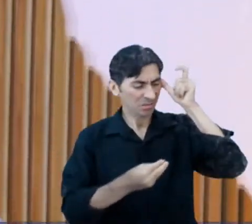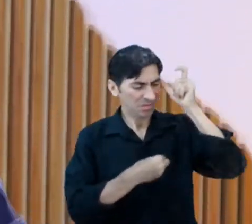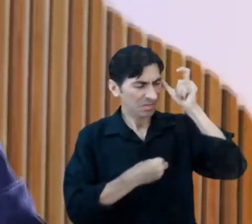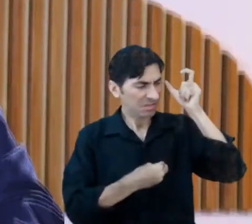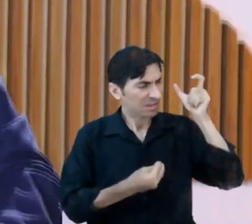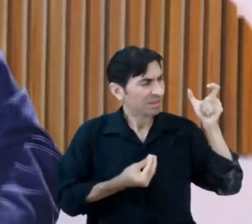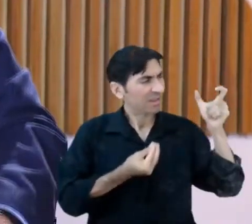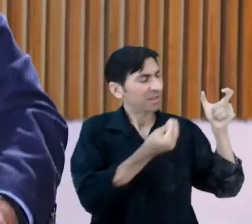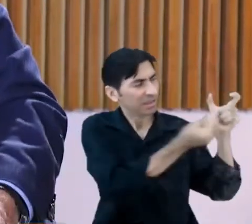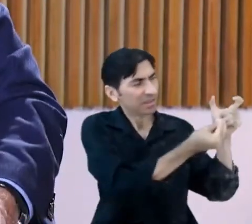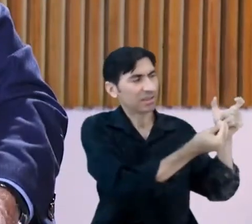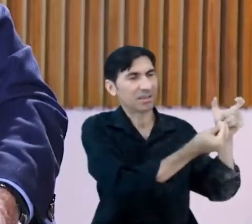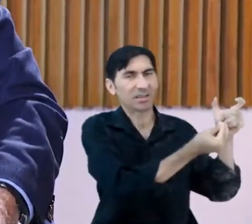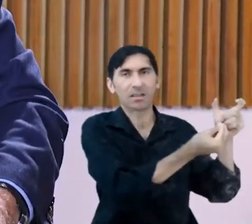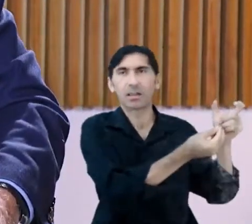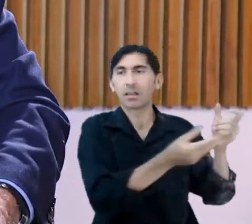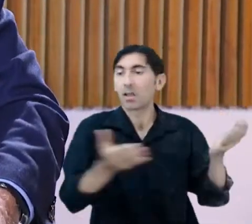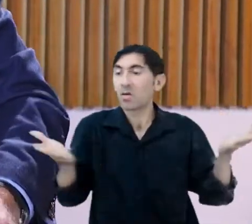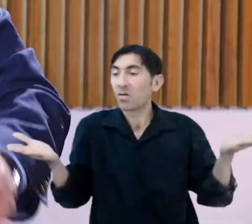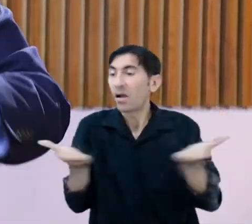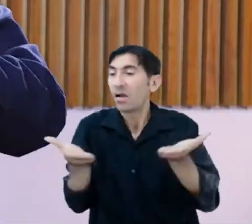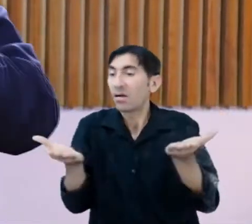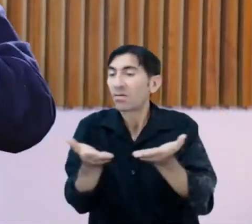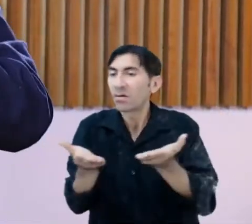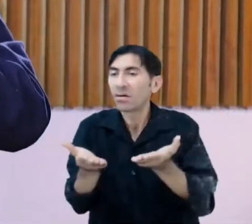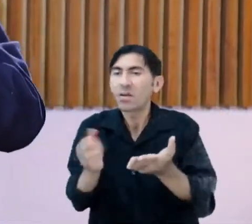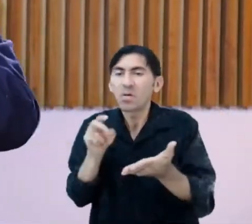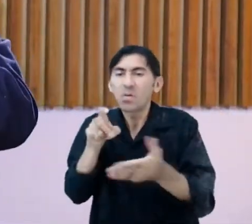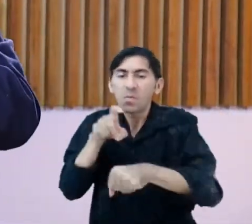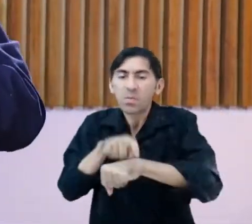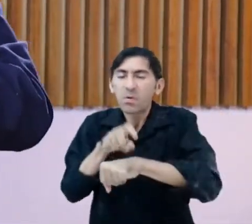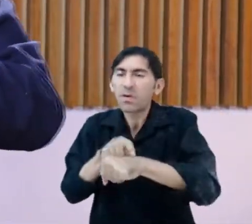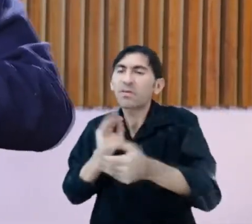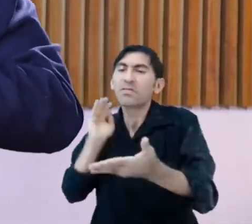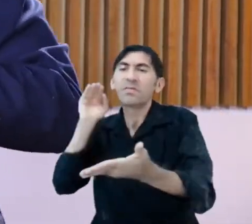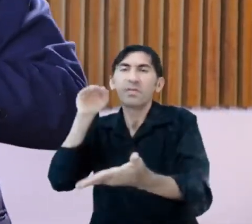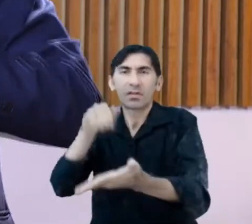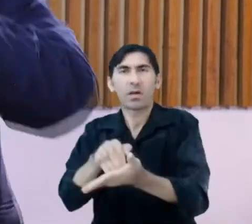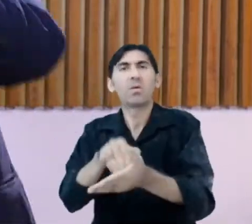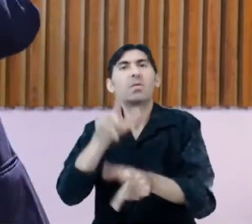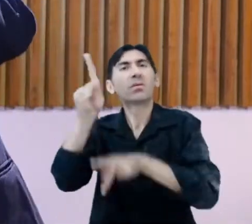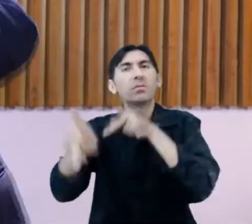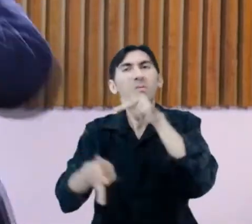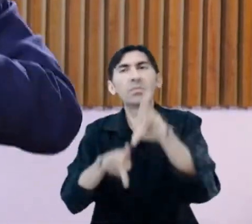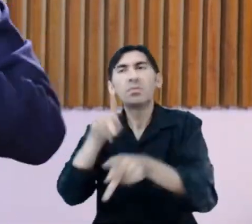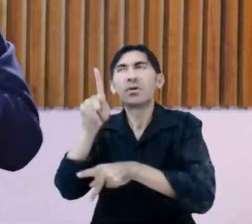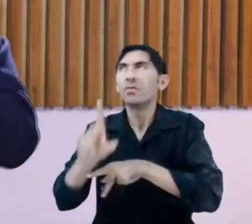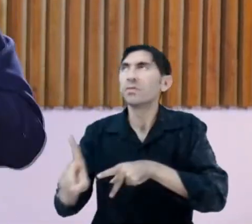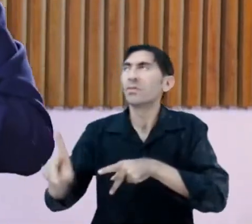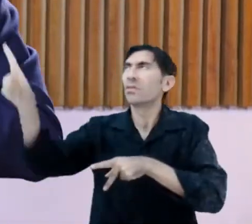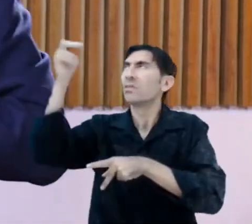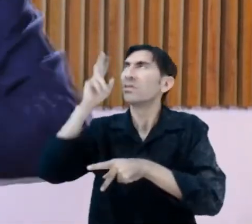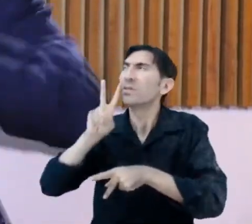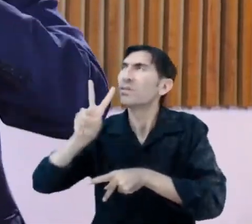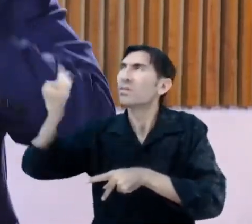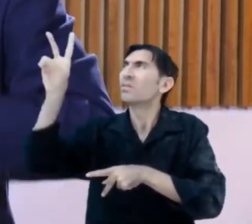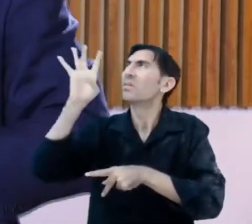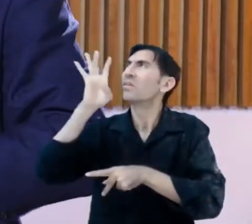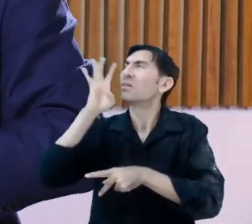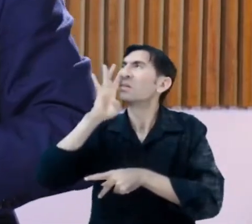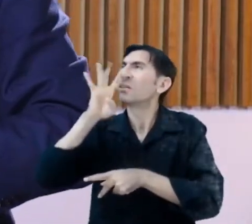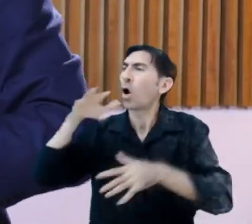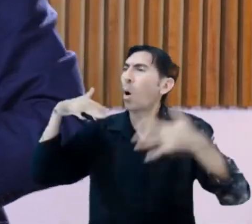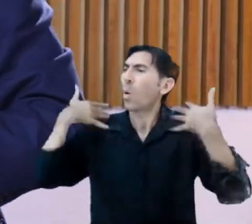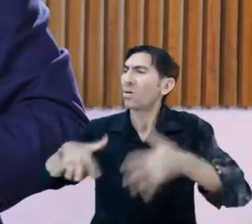nessa fase final do dia da expiação, quando o povo de Deus, olhando a Jesus, fica quase desesperado com a sua